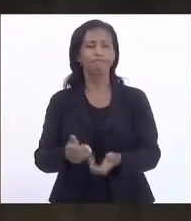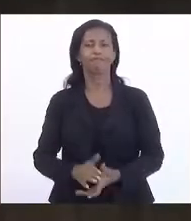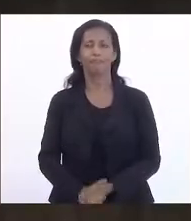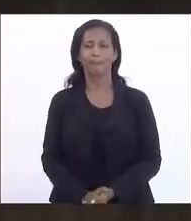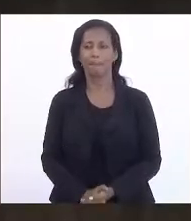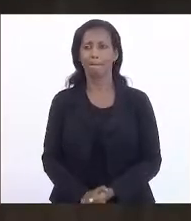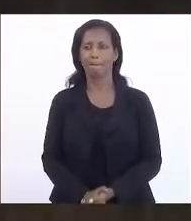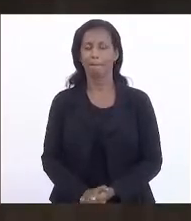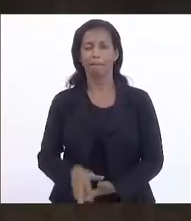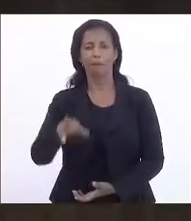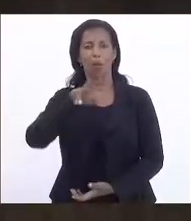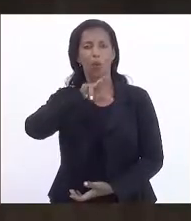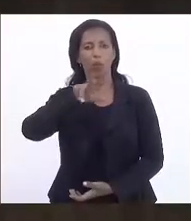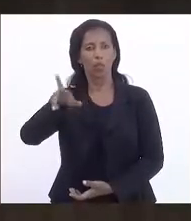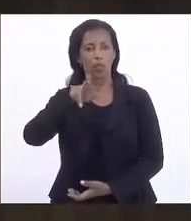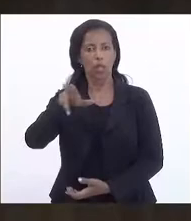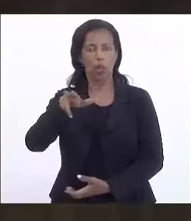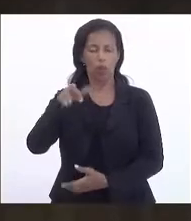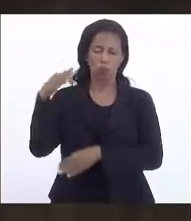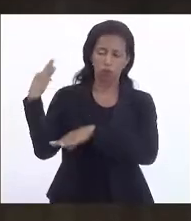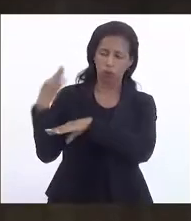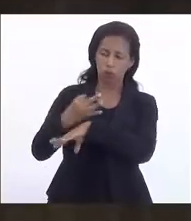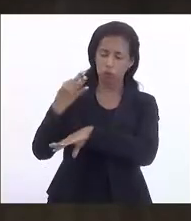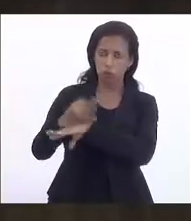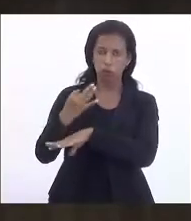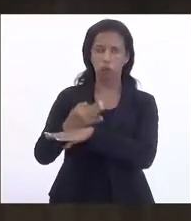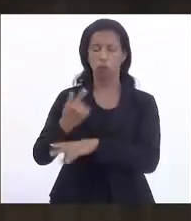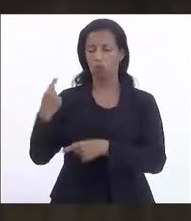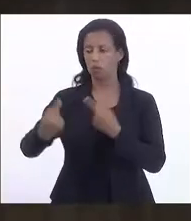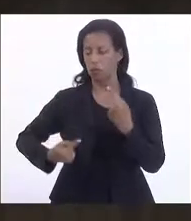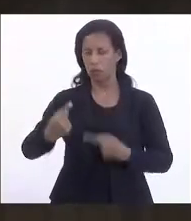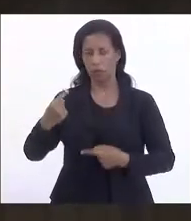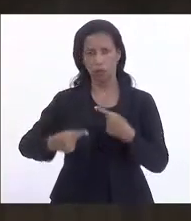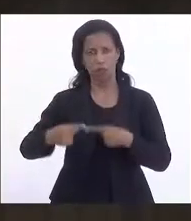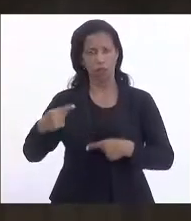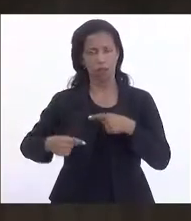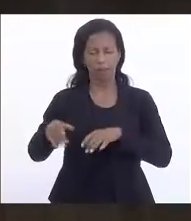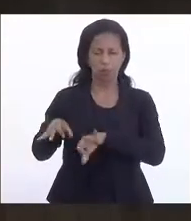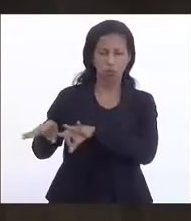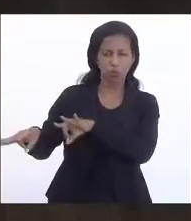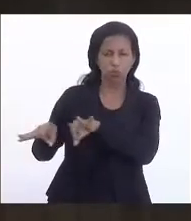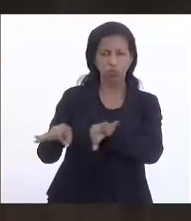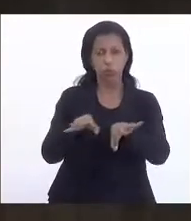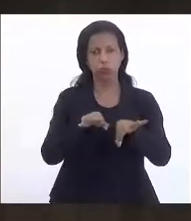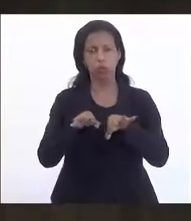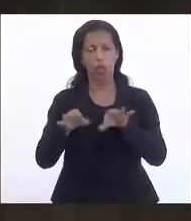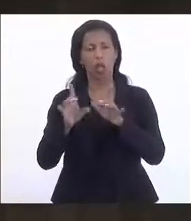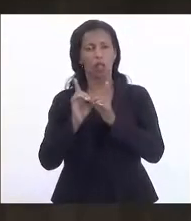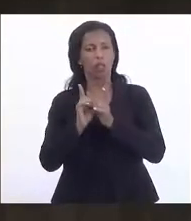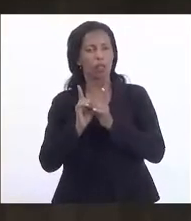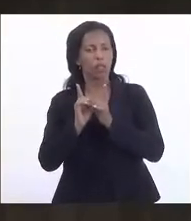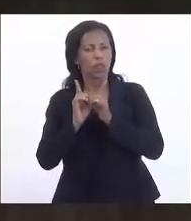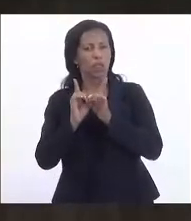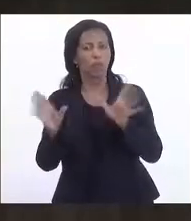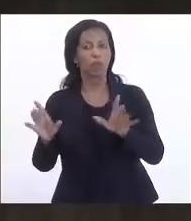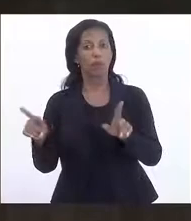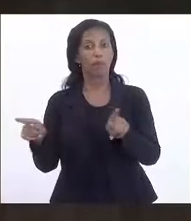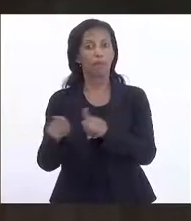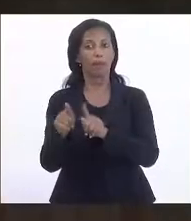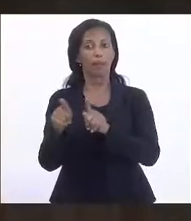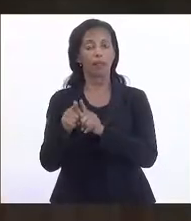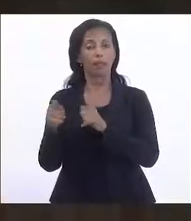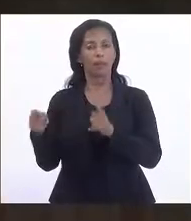O não à intolerância, o debate de forma democrática, mas, sobretudo,